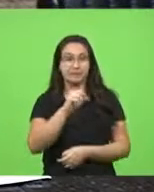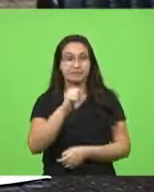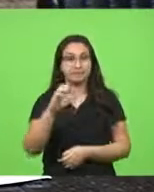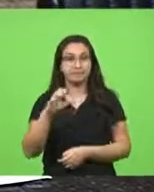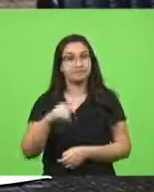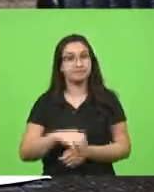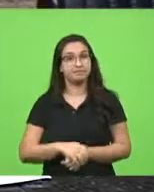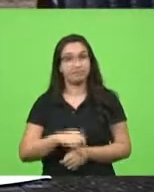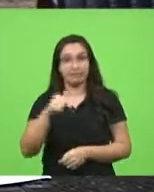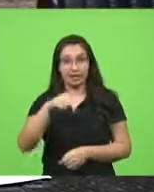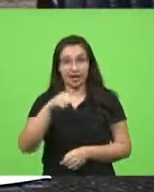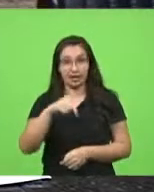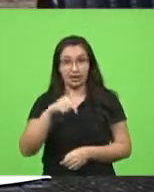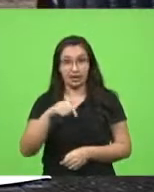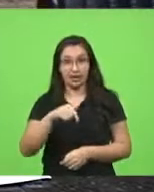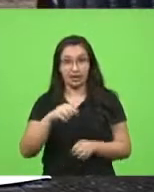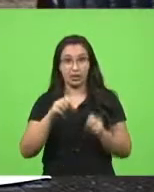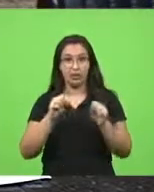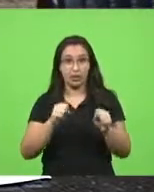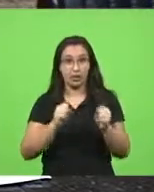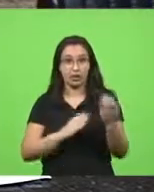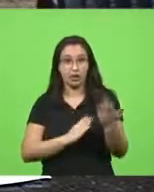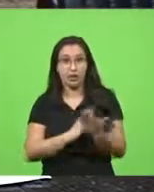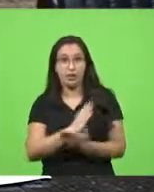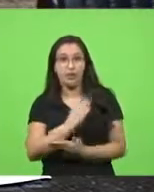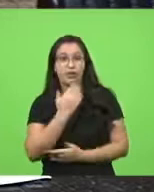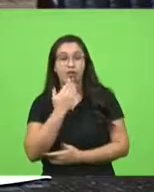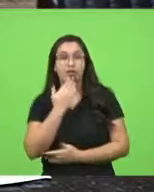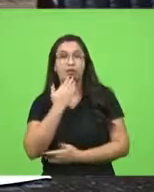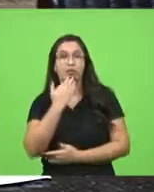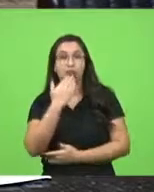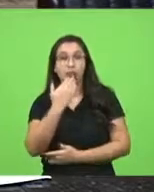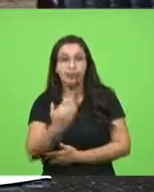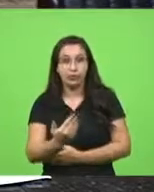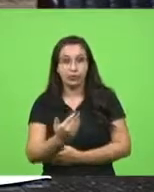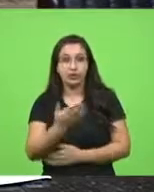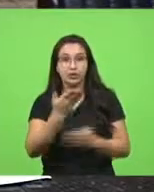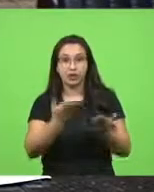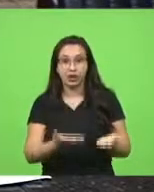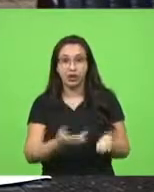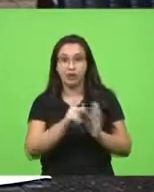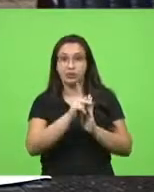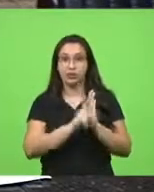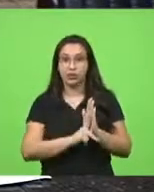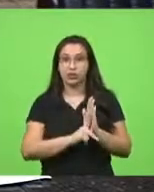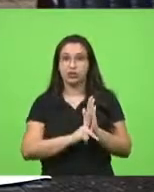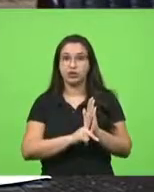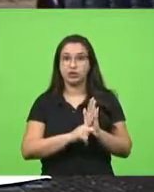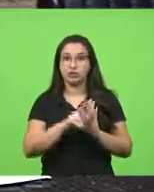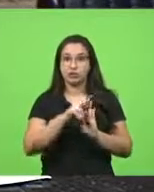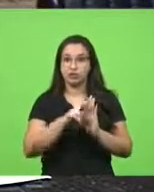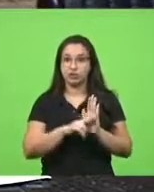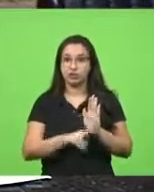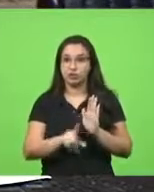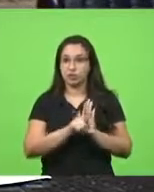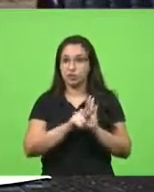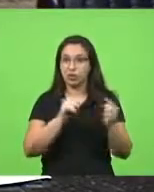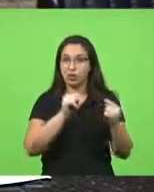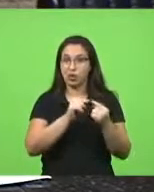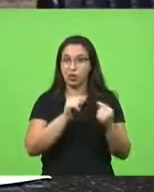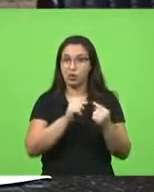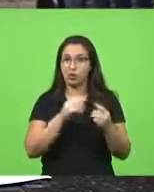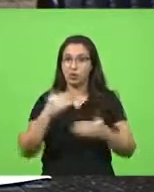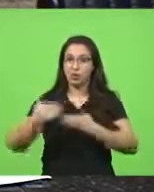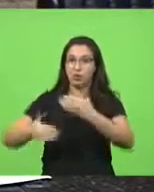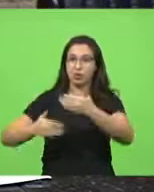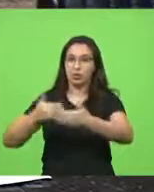aprovar um projeto, um pedido, de um requerimento para que o projeto que regulamenta a educação domiciliar tramitasse com